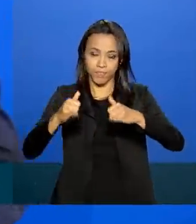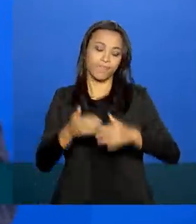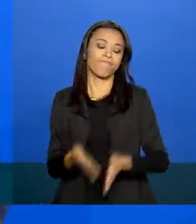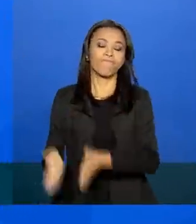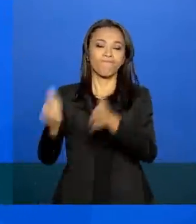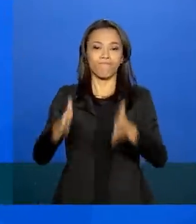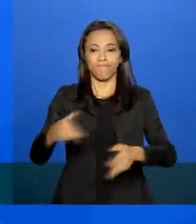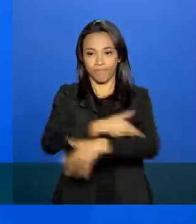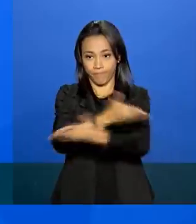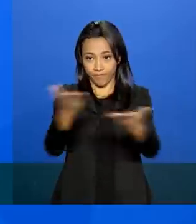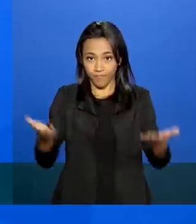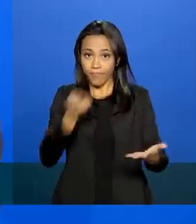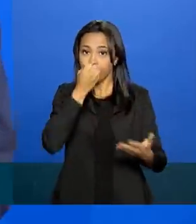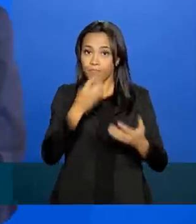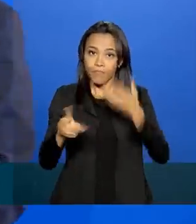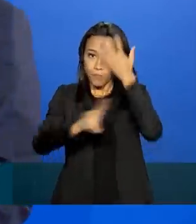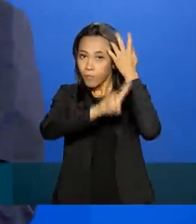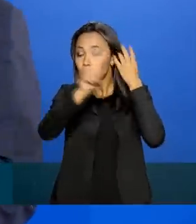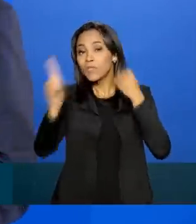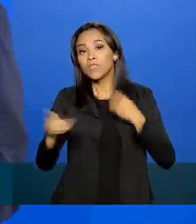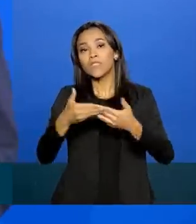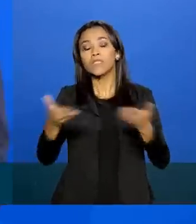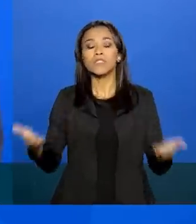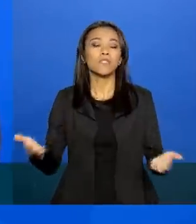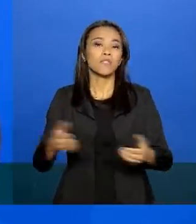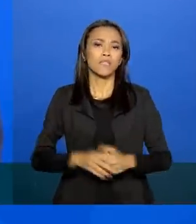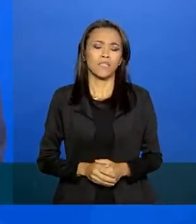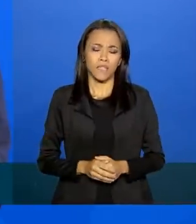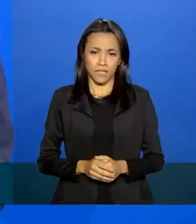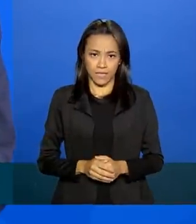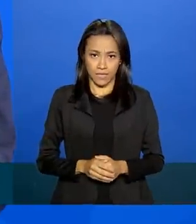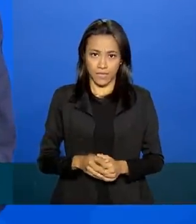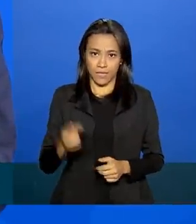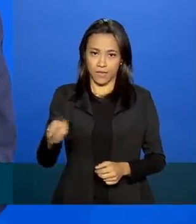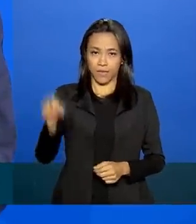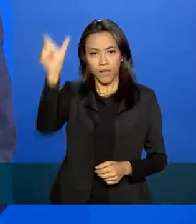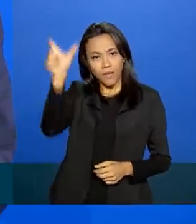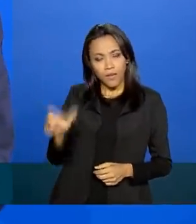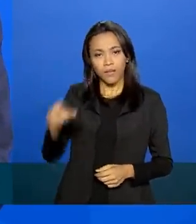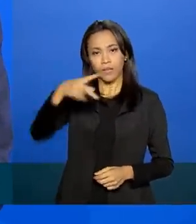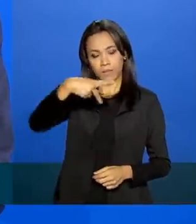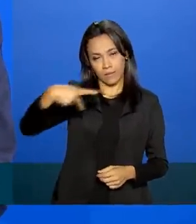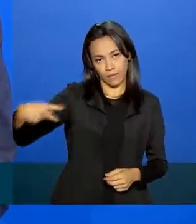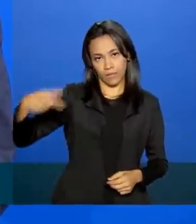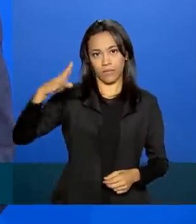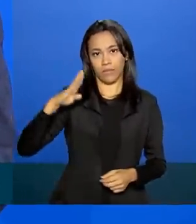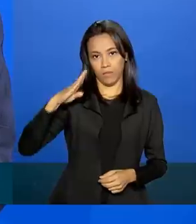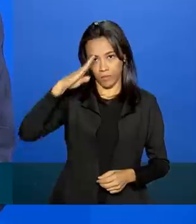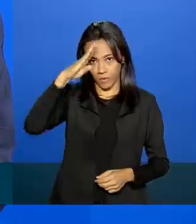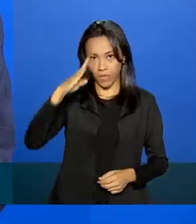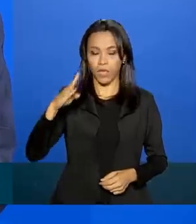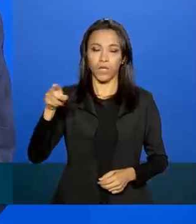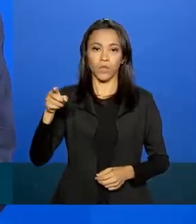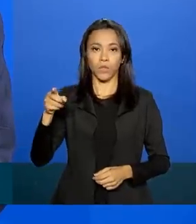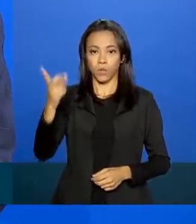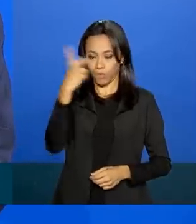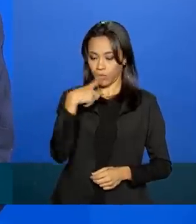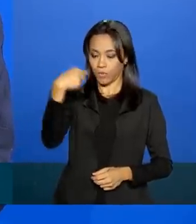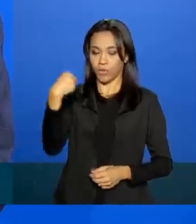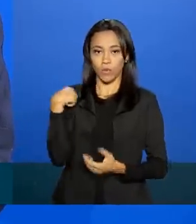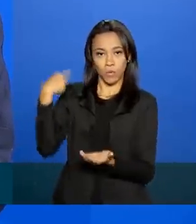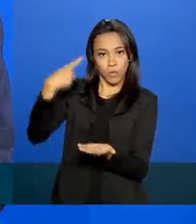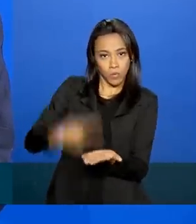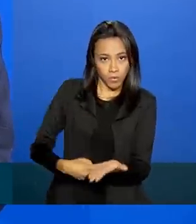senhoras e senhores bom dia desde que o bolso presidente funcionário me atribuiu a missão de conduzir